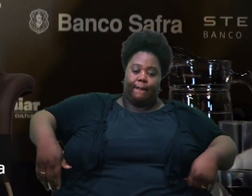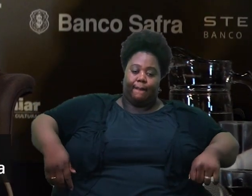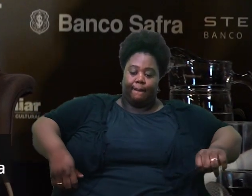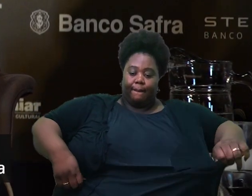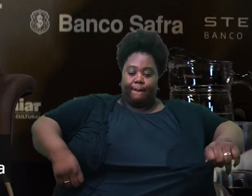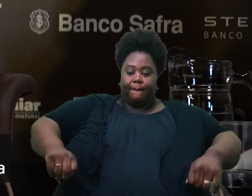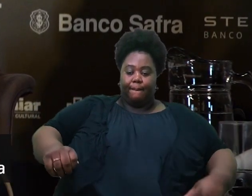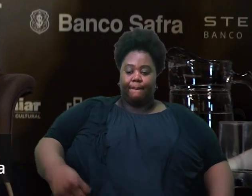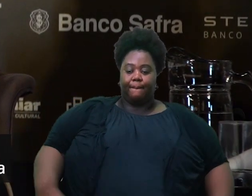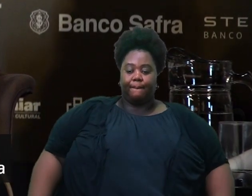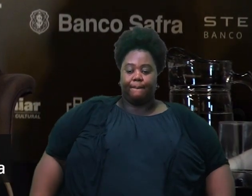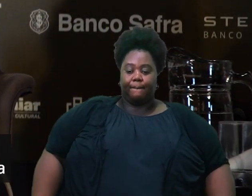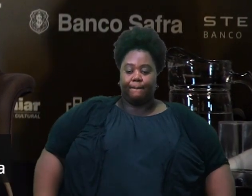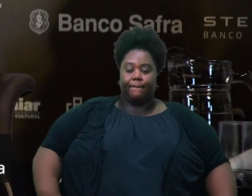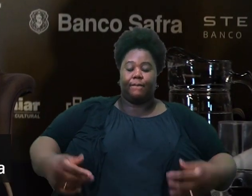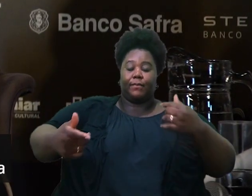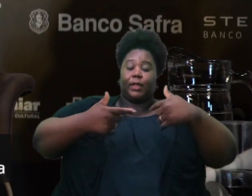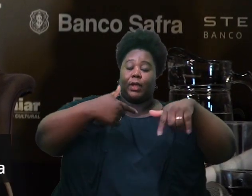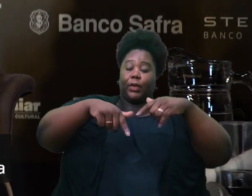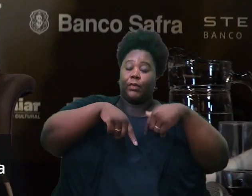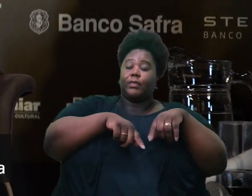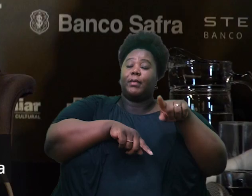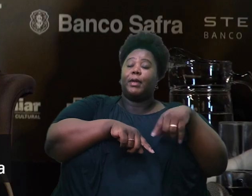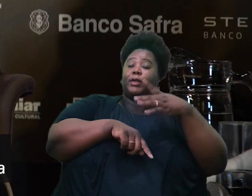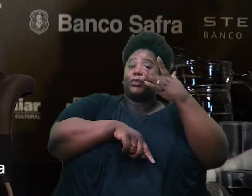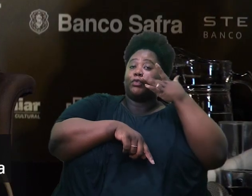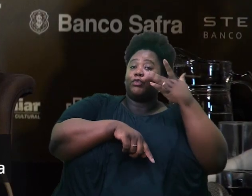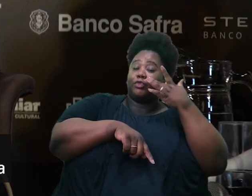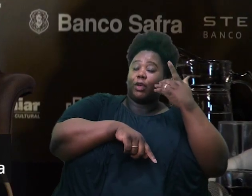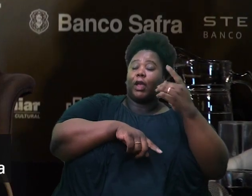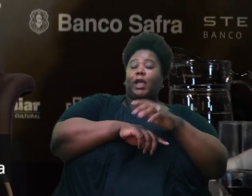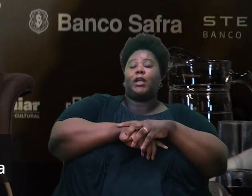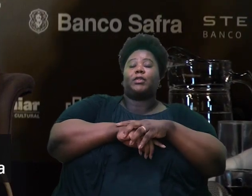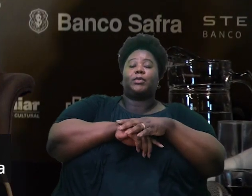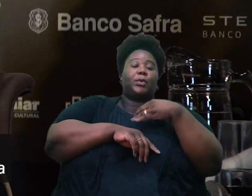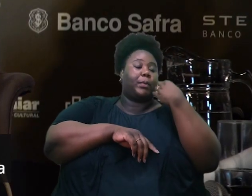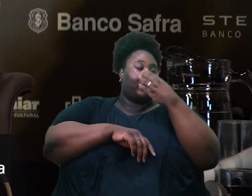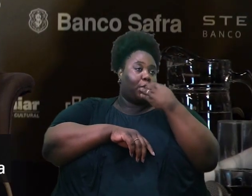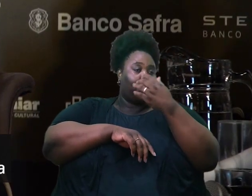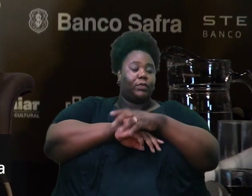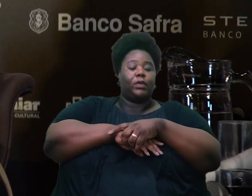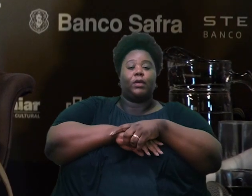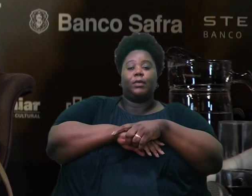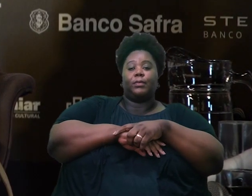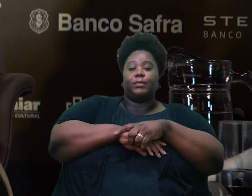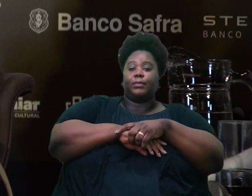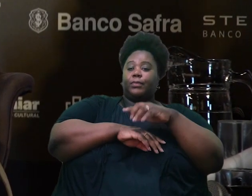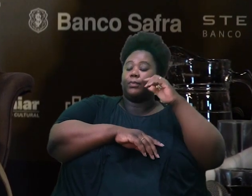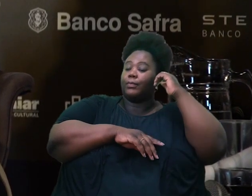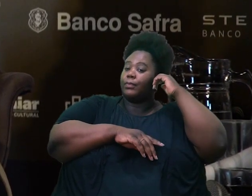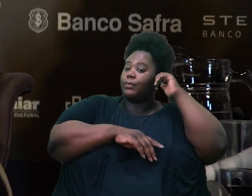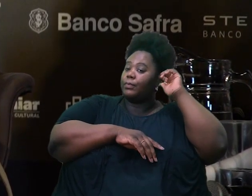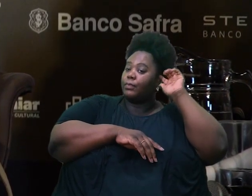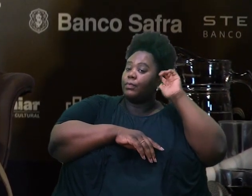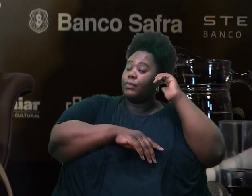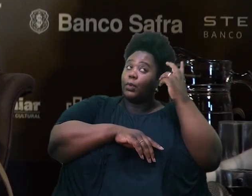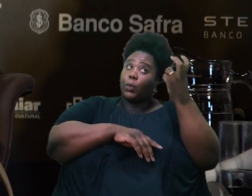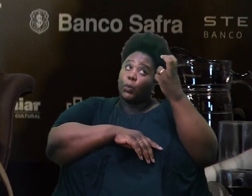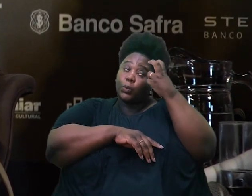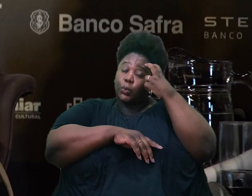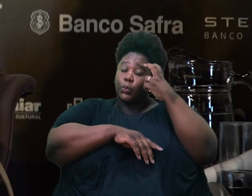performance, literatura, às vezes cinema, às vezes música, não é? Com